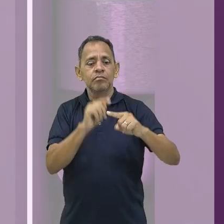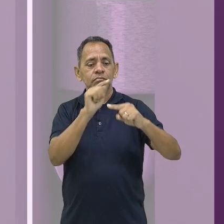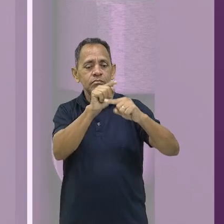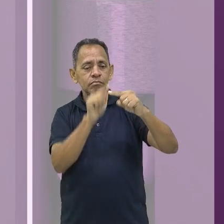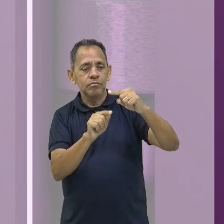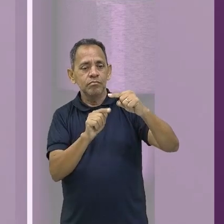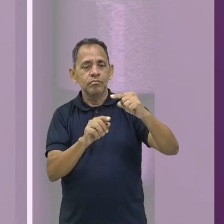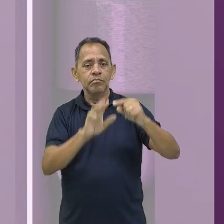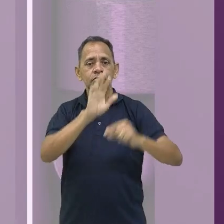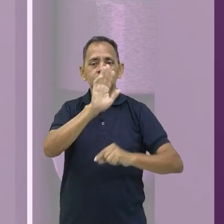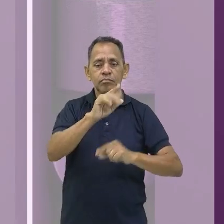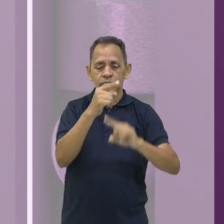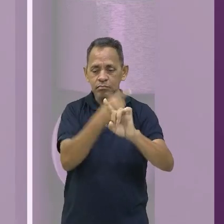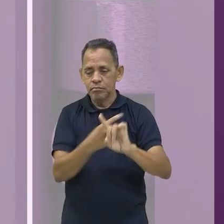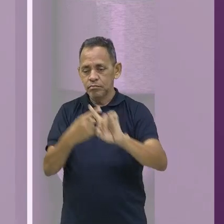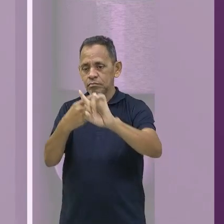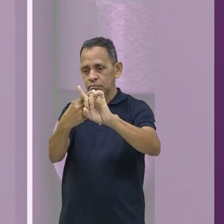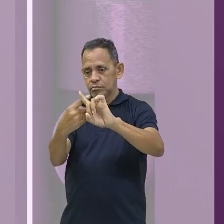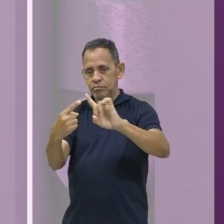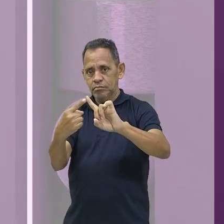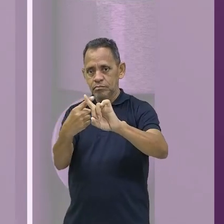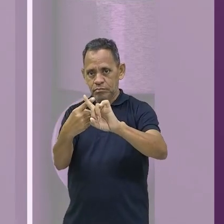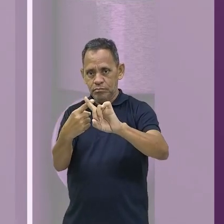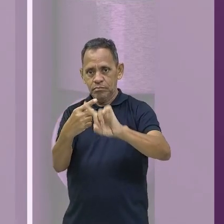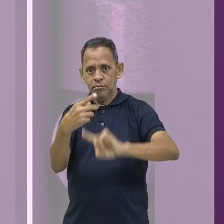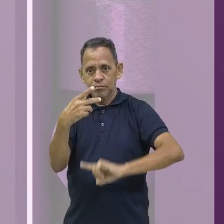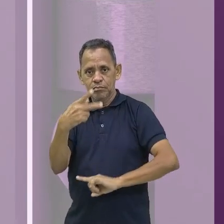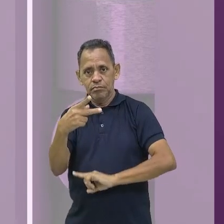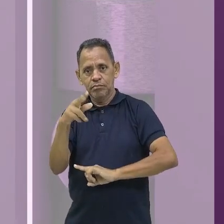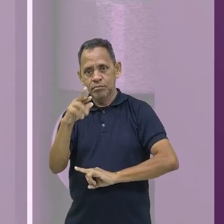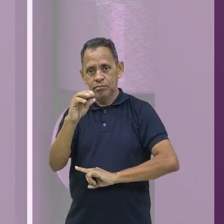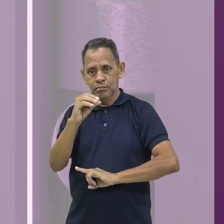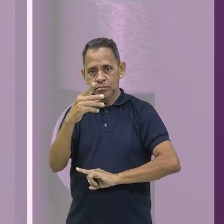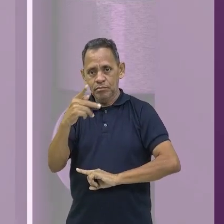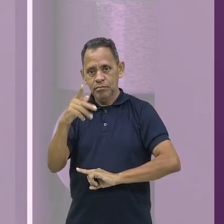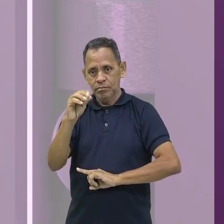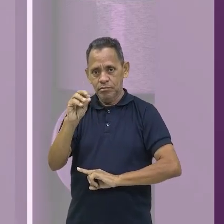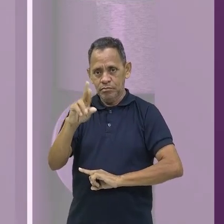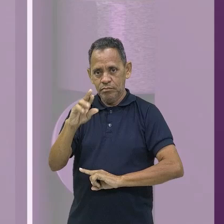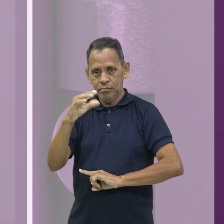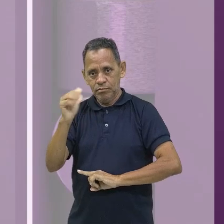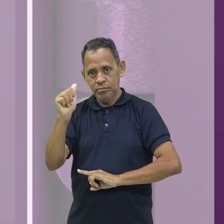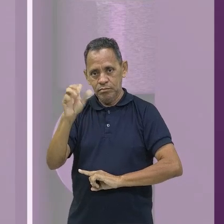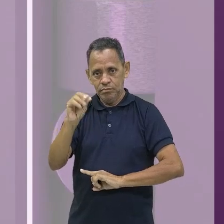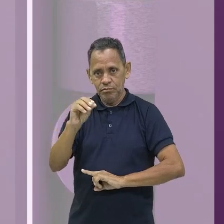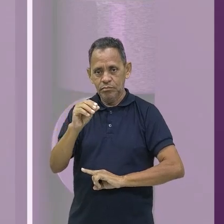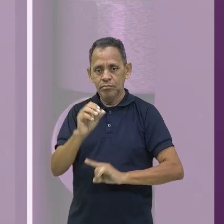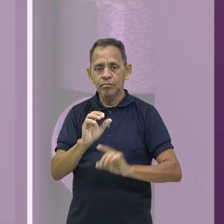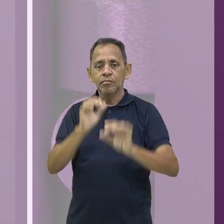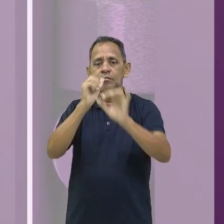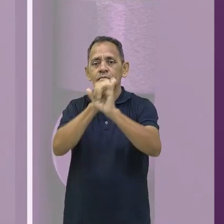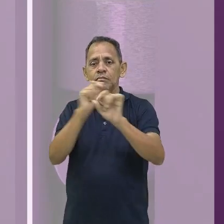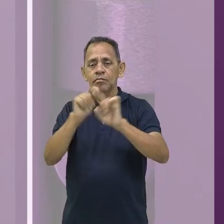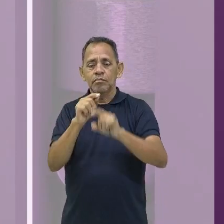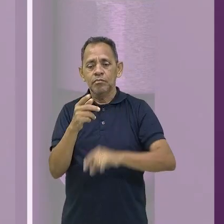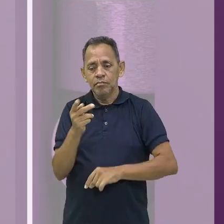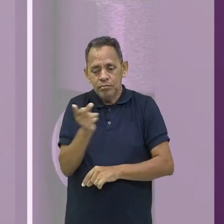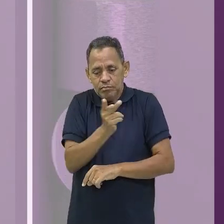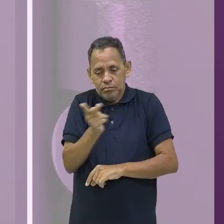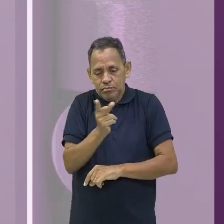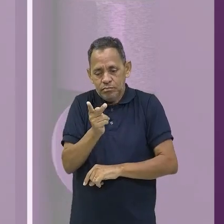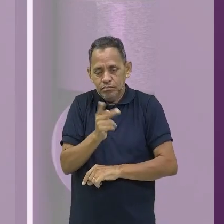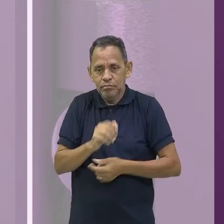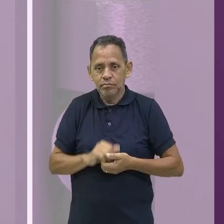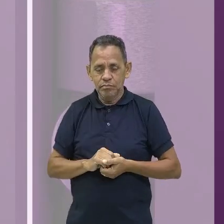proporção? O que vem ser a proporção? A proporção, pessoal, é a igualdade entre duas razões.